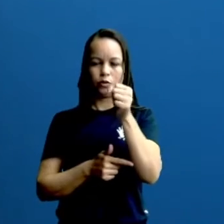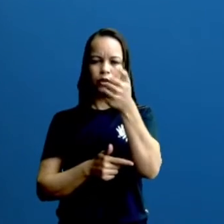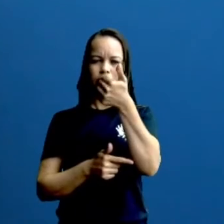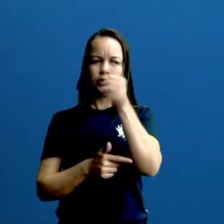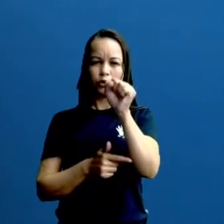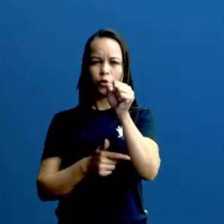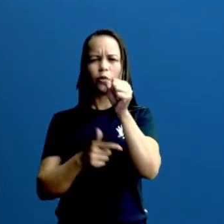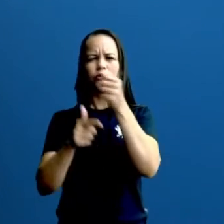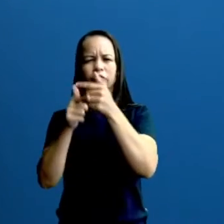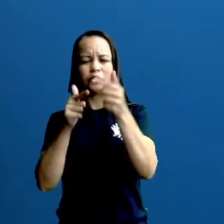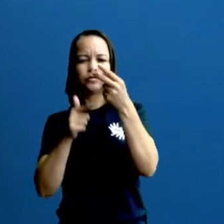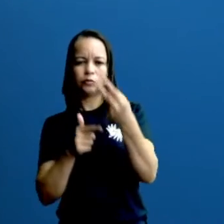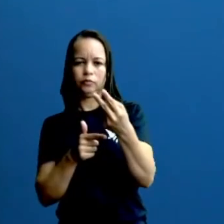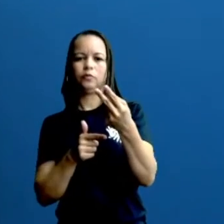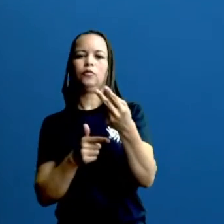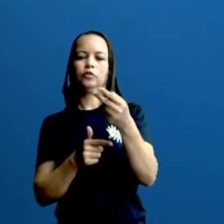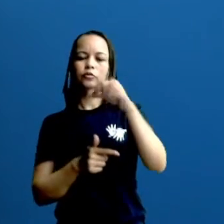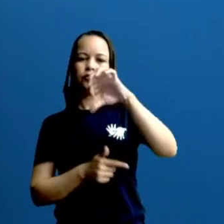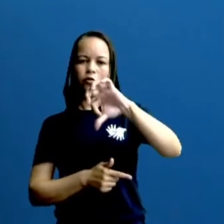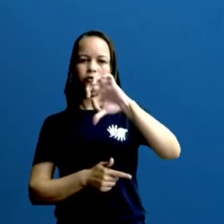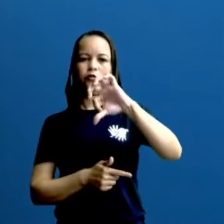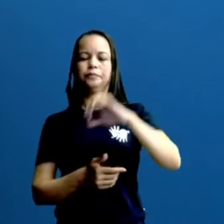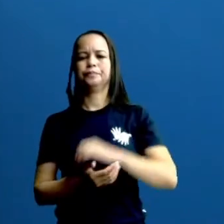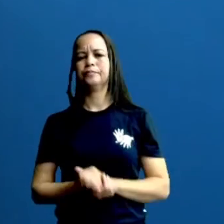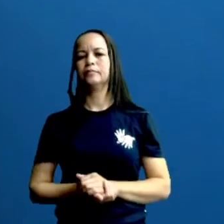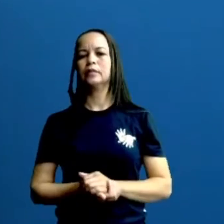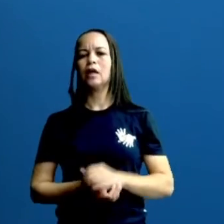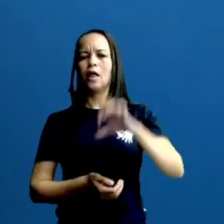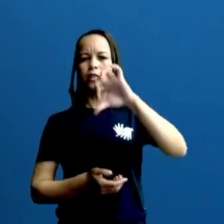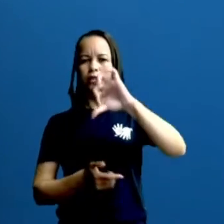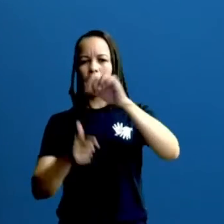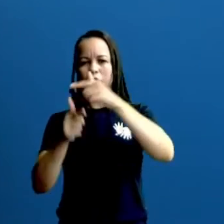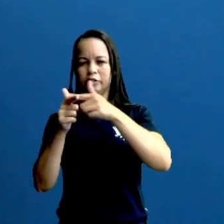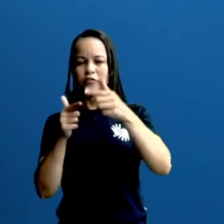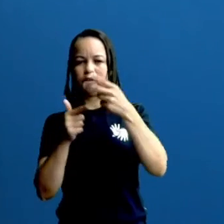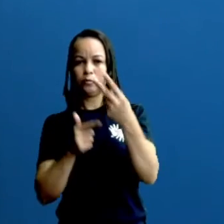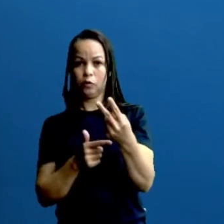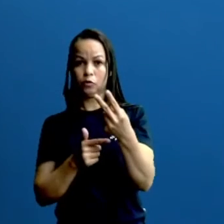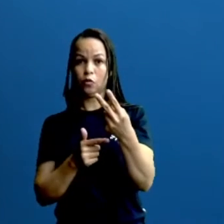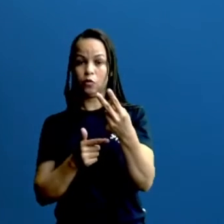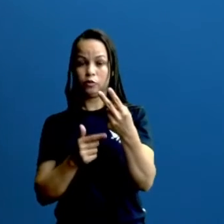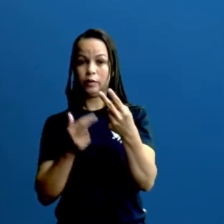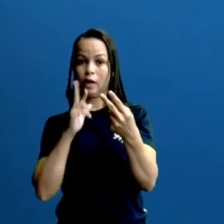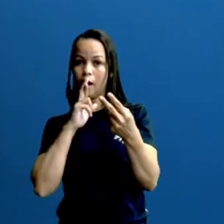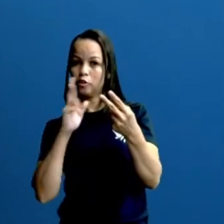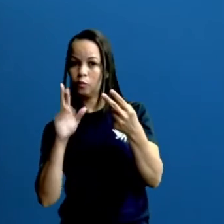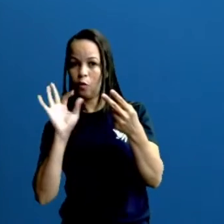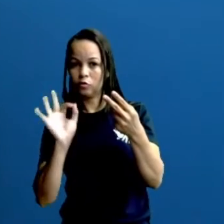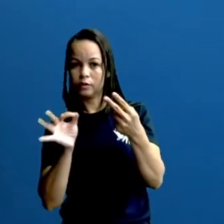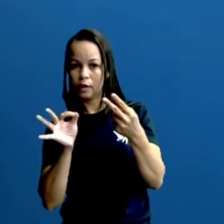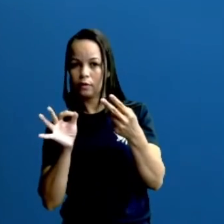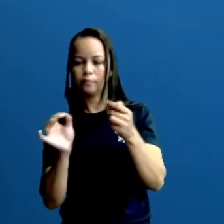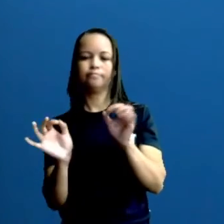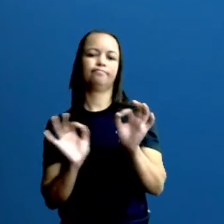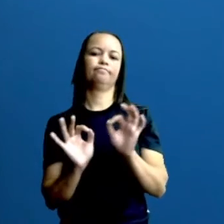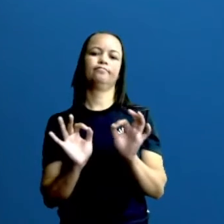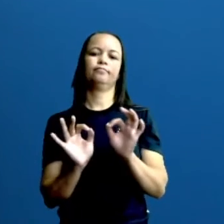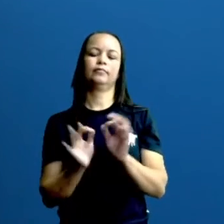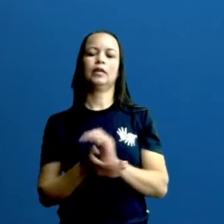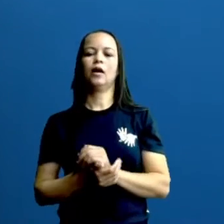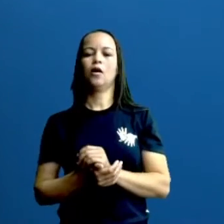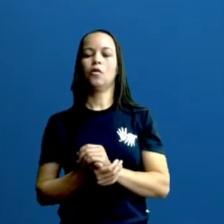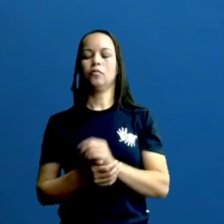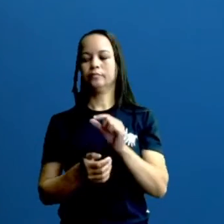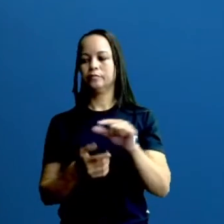2? Sim. Dá quanto? 9. O 9 é divisível por 2 para dar uma resposta inteira? Não.